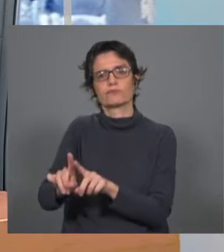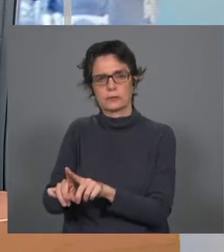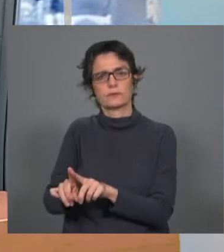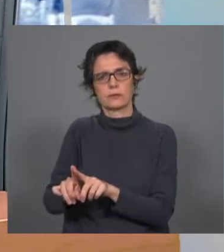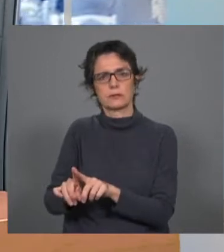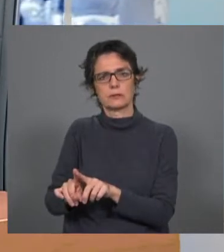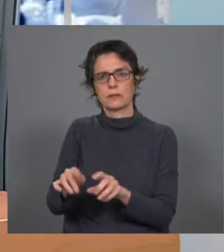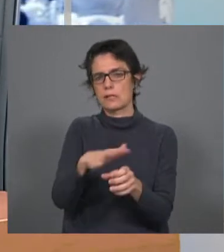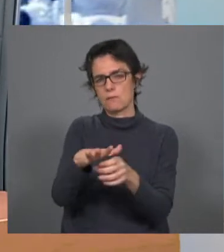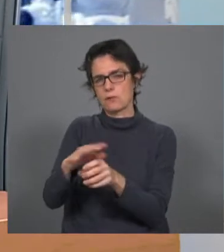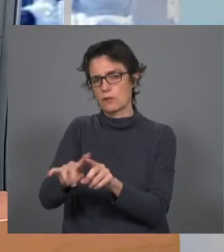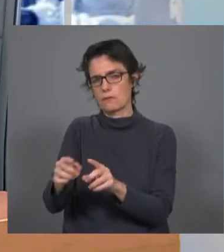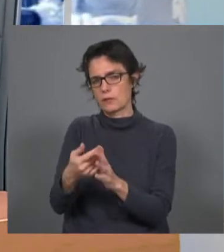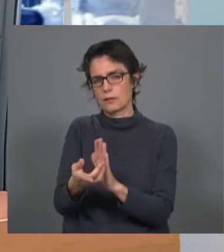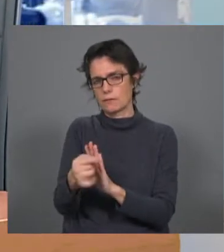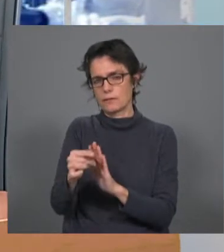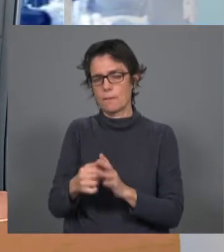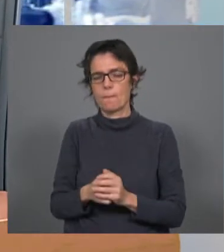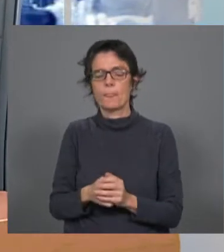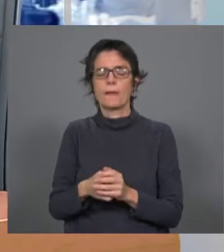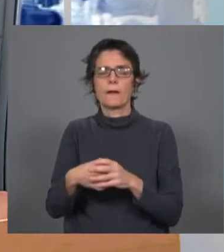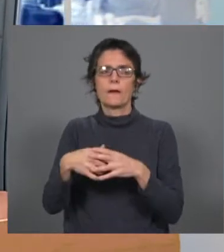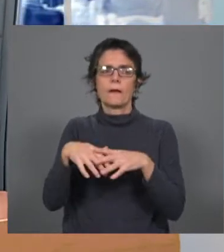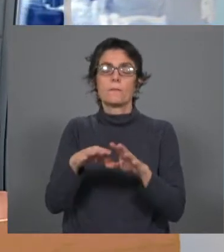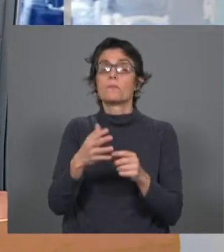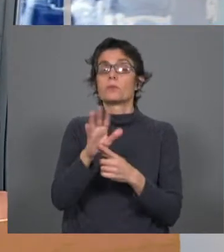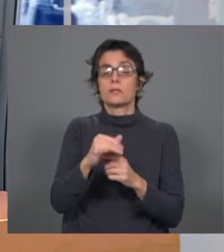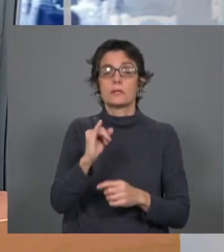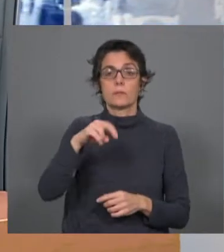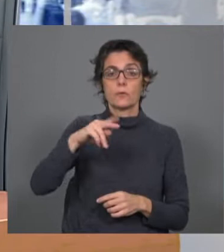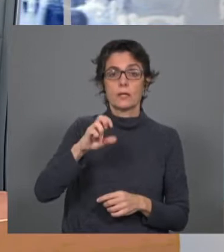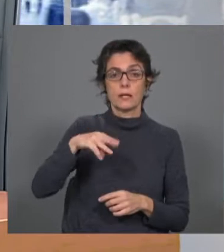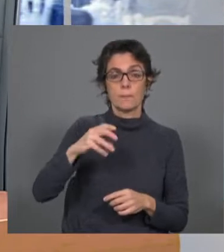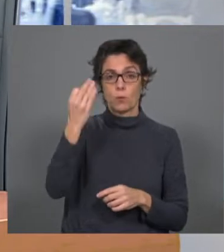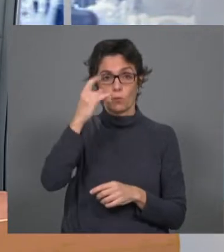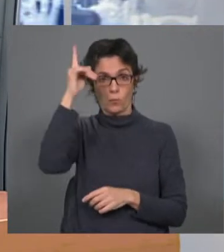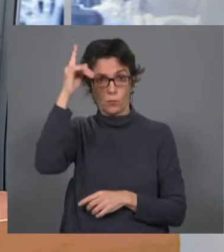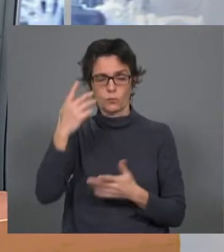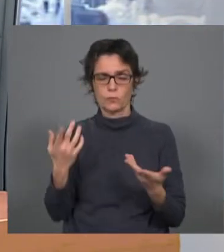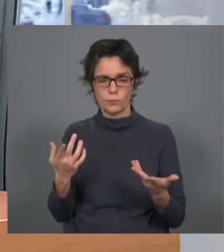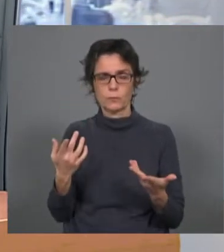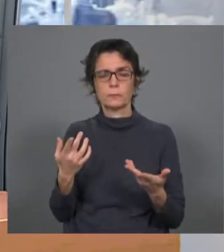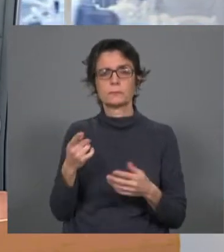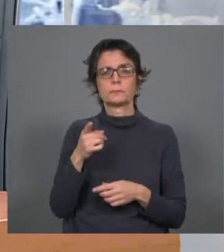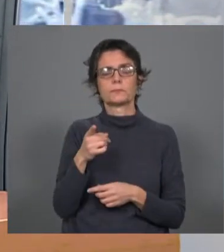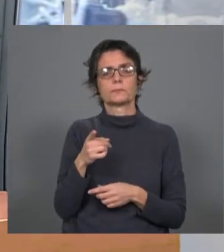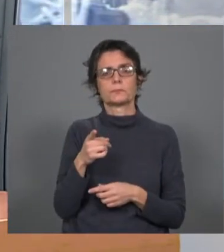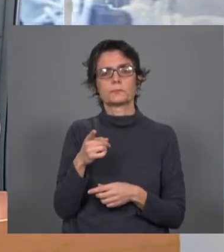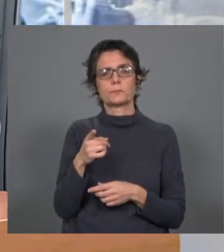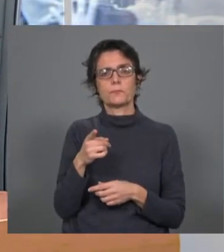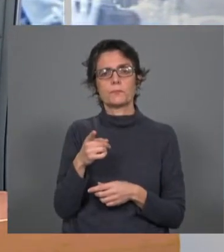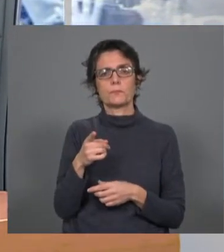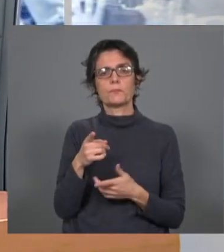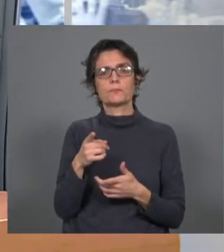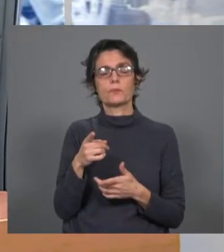conta essas diferenças. Por exemplo, o caso do INEM do Porto foi, por aquilo que